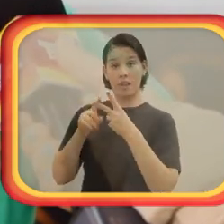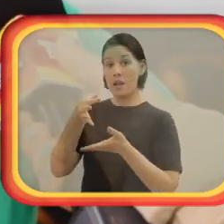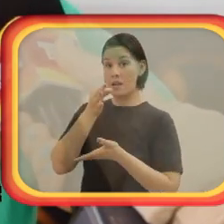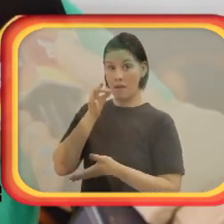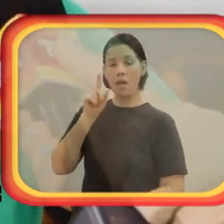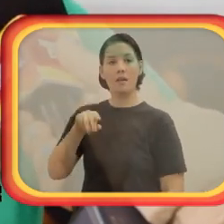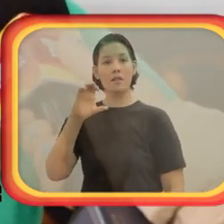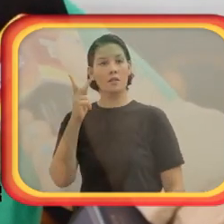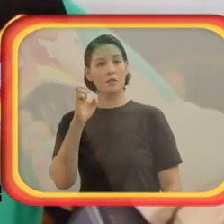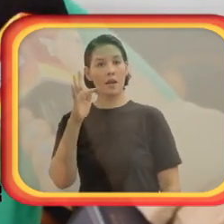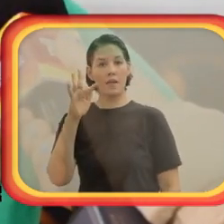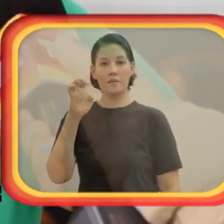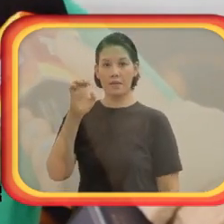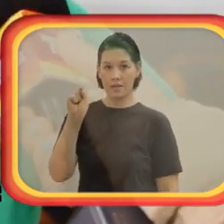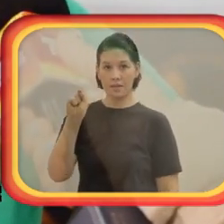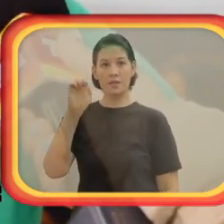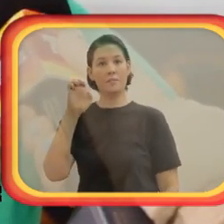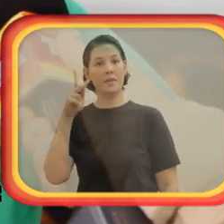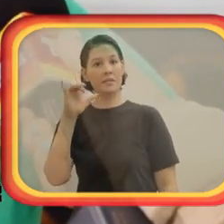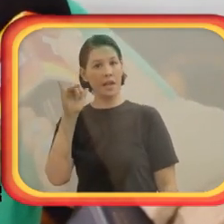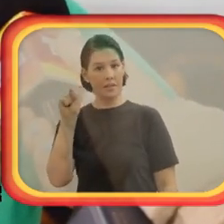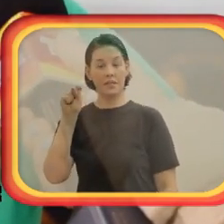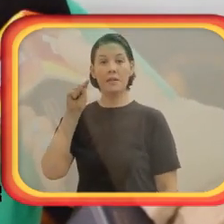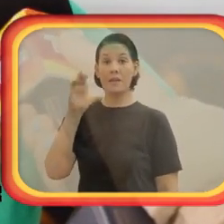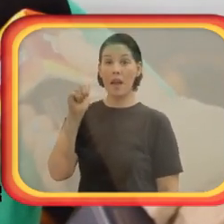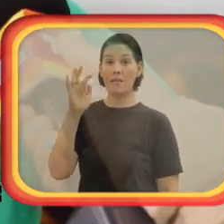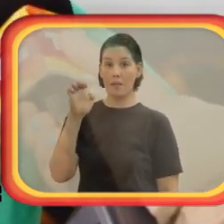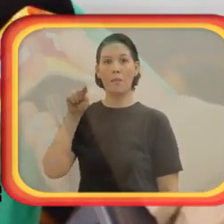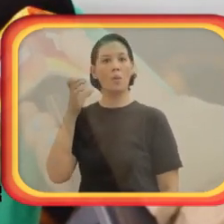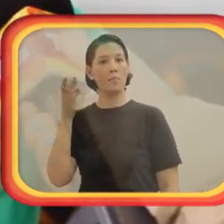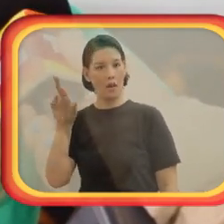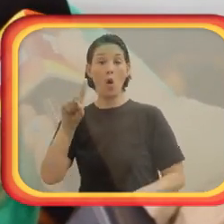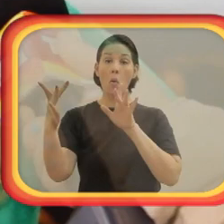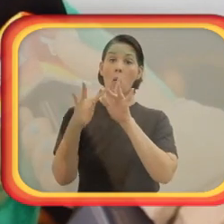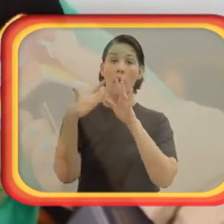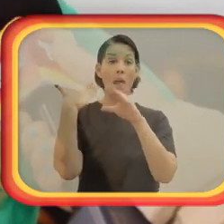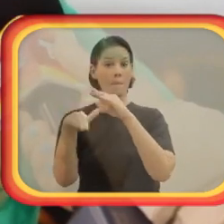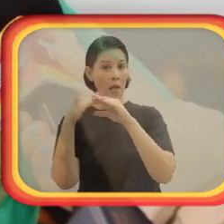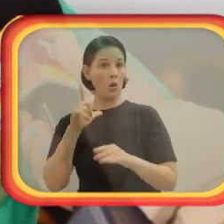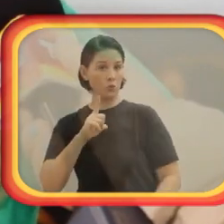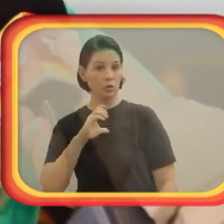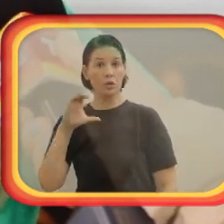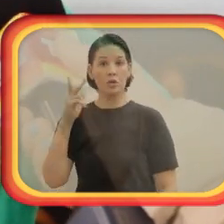chefesespeciaiscafé.com.br, ou pode entrar em contato com a gente através do e-mail